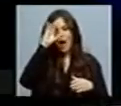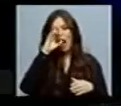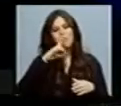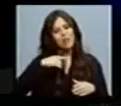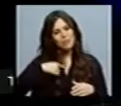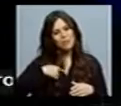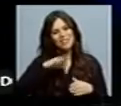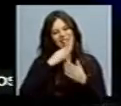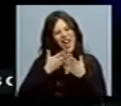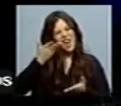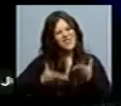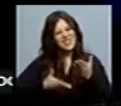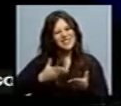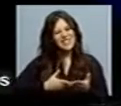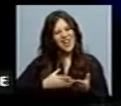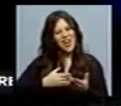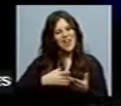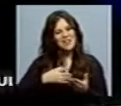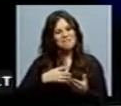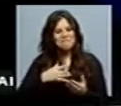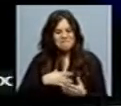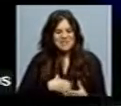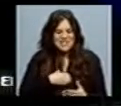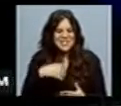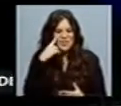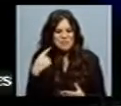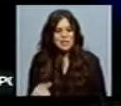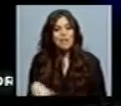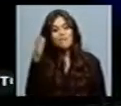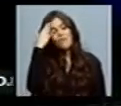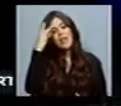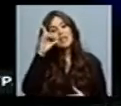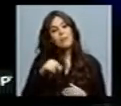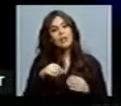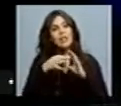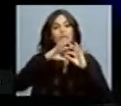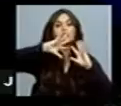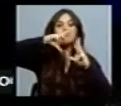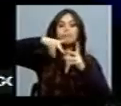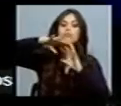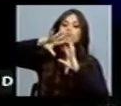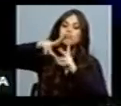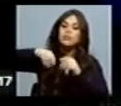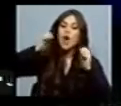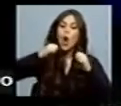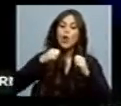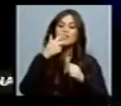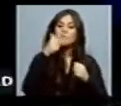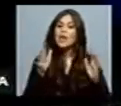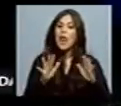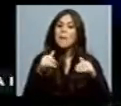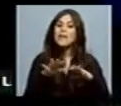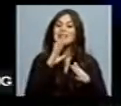esta comparação. E esta previsão astronómica, apesar de também não ser propriamente consensual na astronomia, é absolutamente deliciosa e